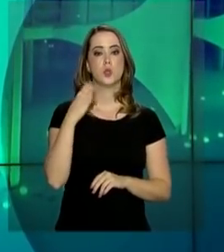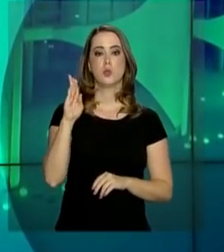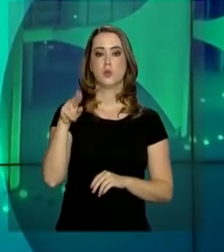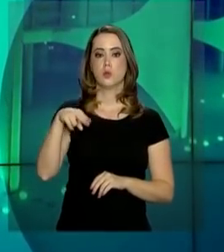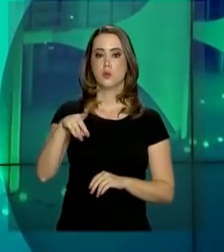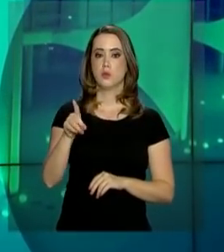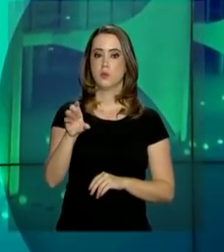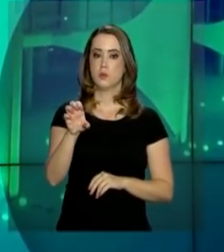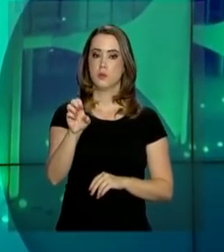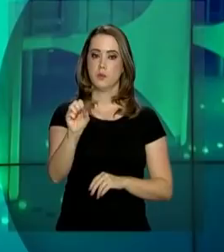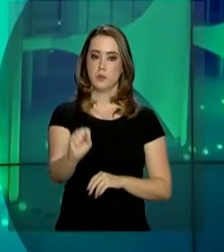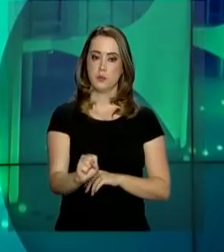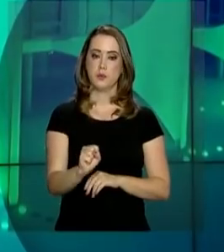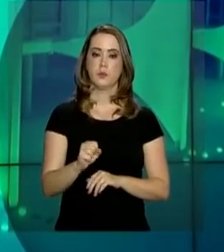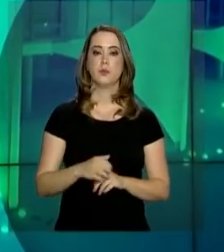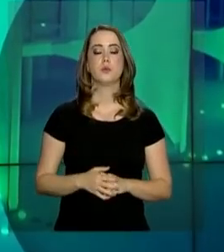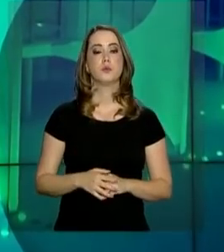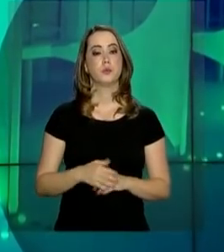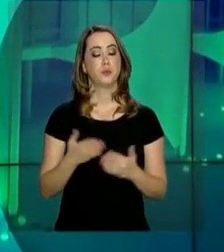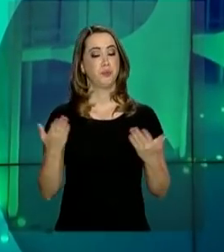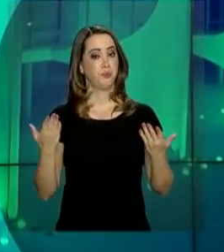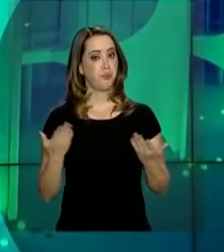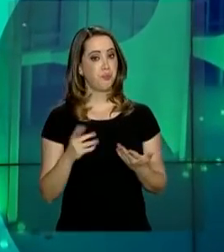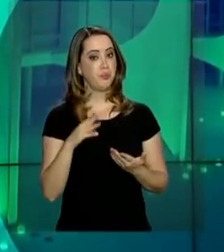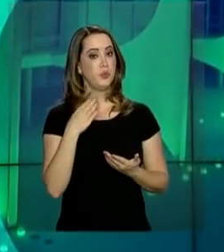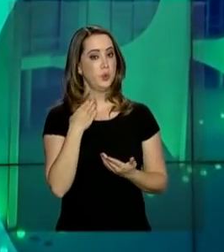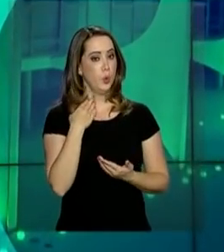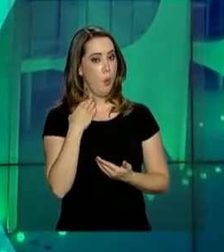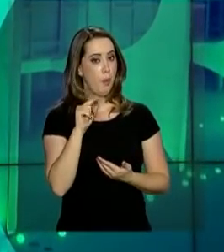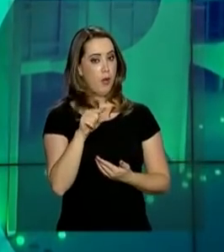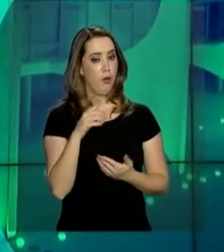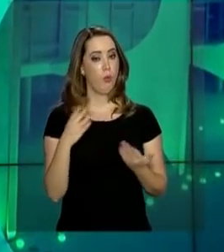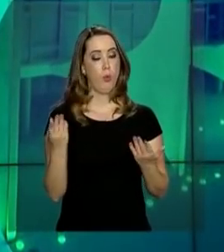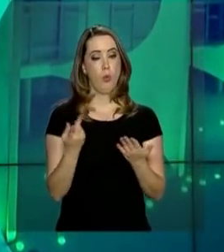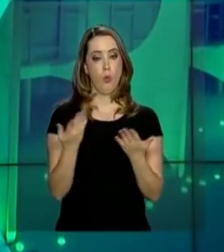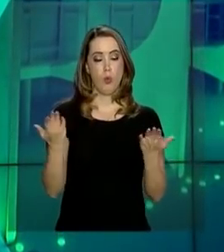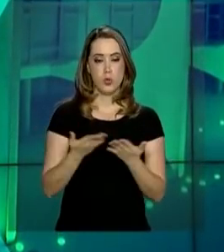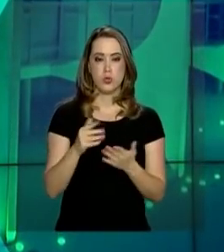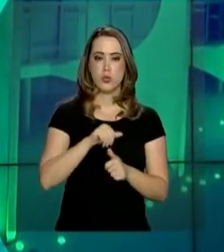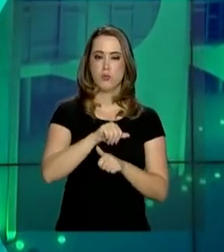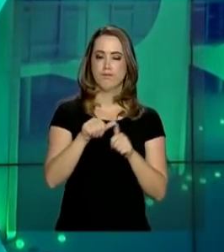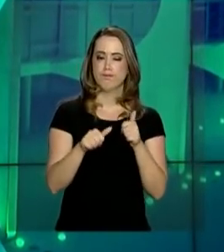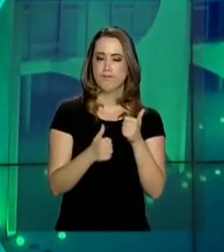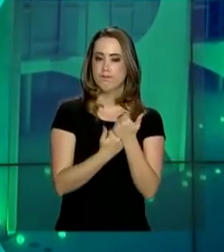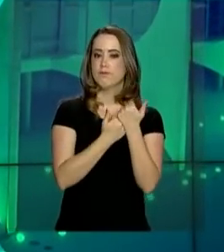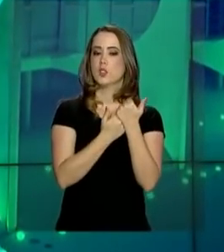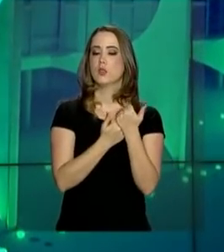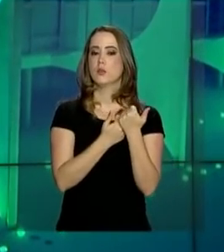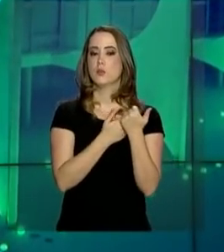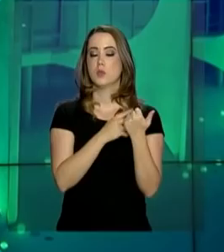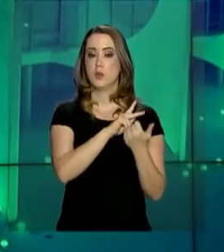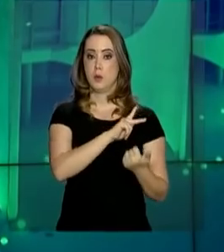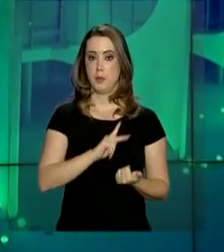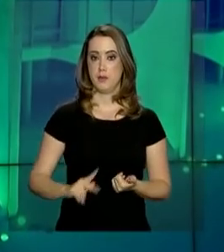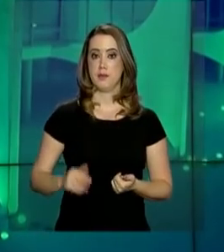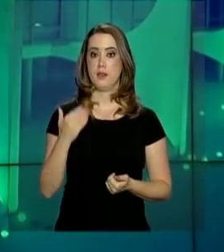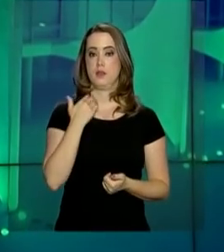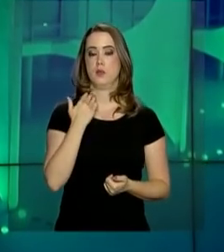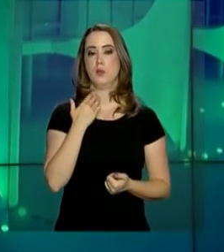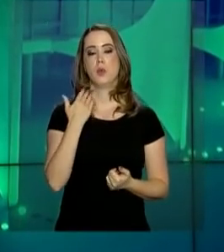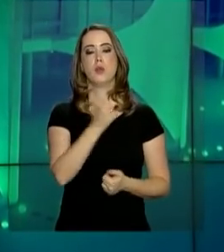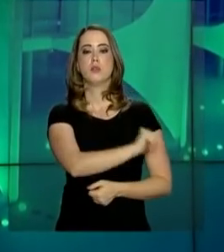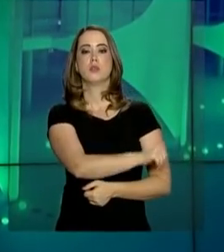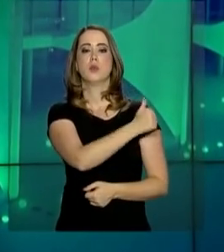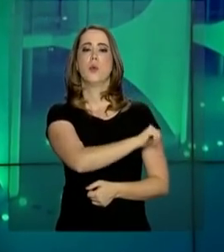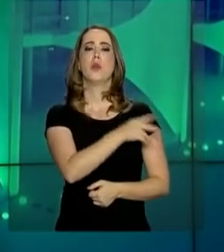de Desenvolvimento Econômico e Social, o BNDES. A transmissão do cargo foi na sede da instituição no Rio de Janeiro. No